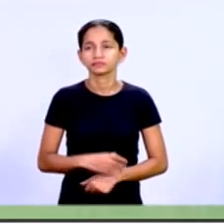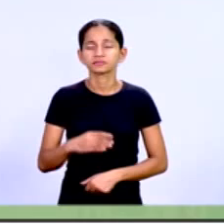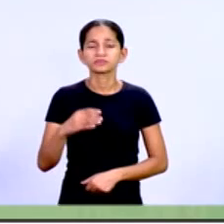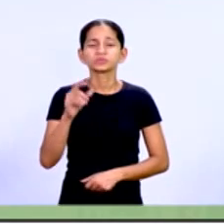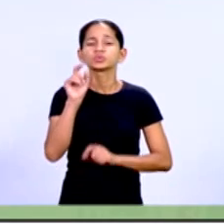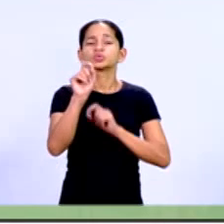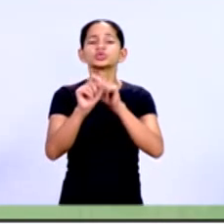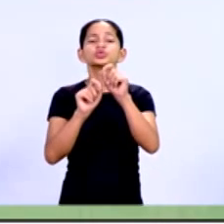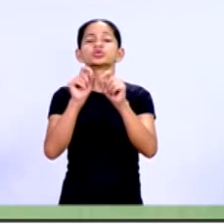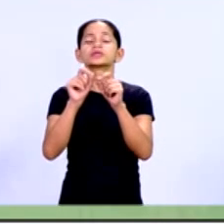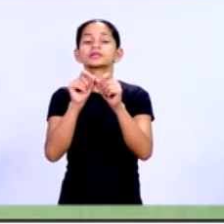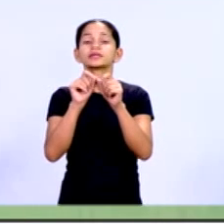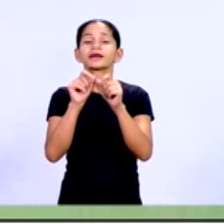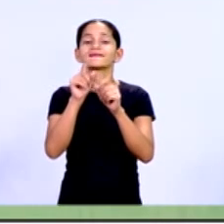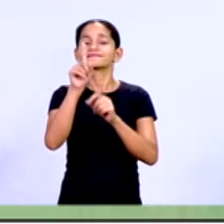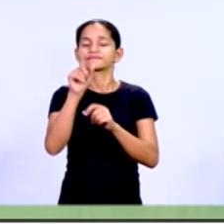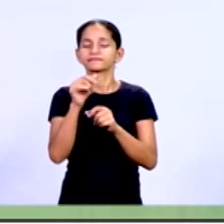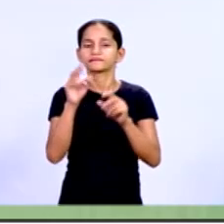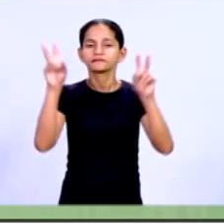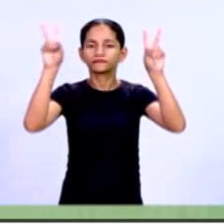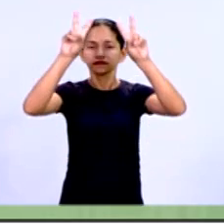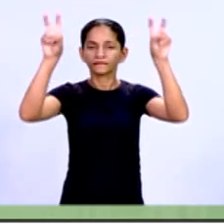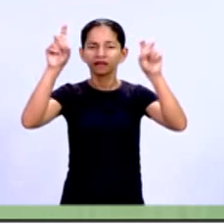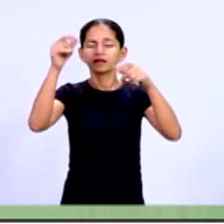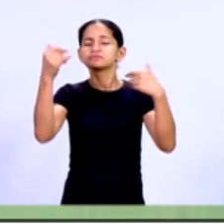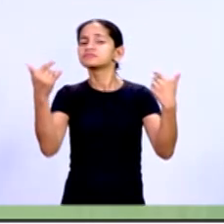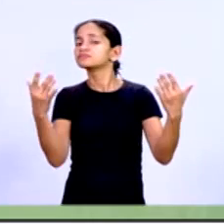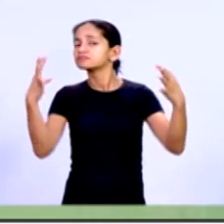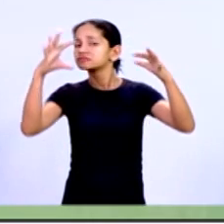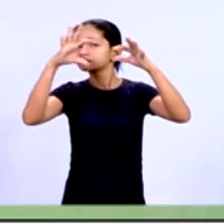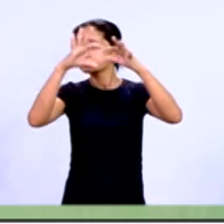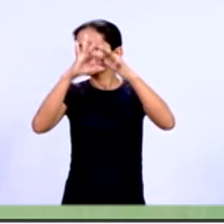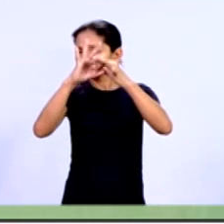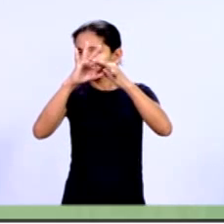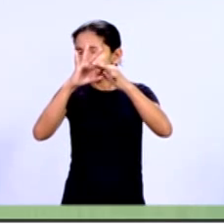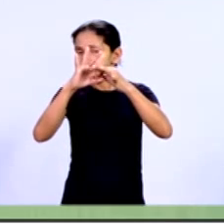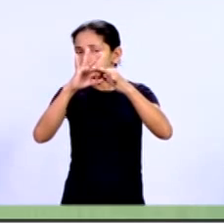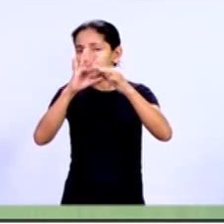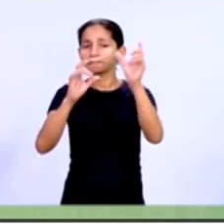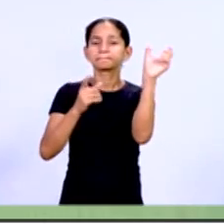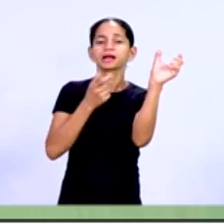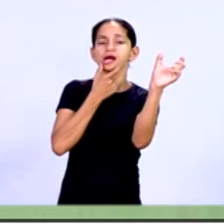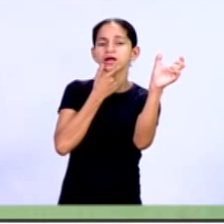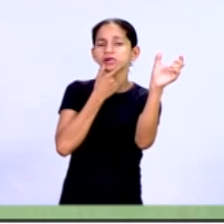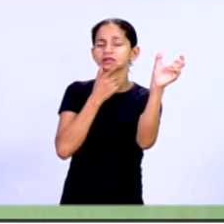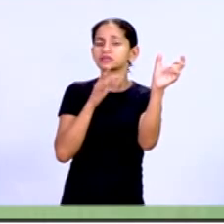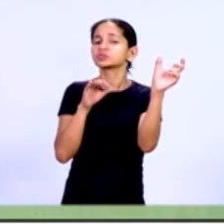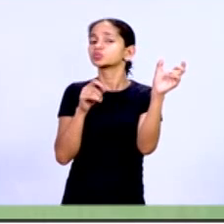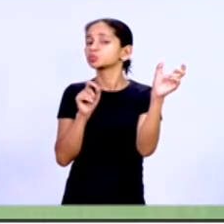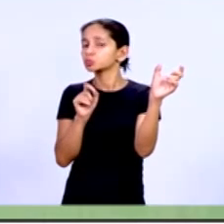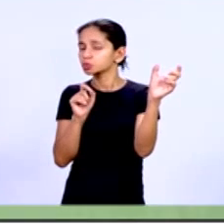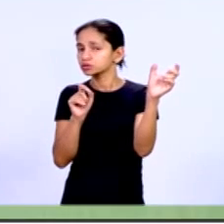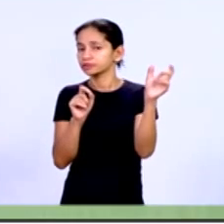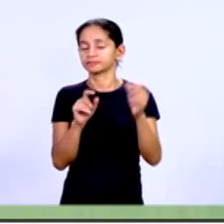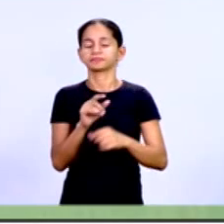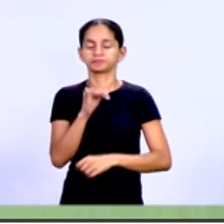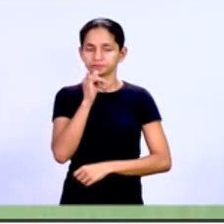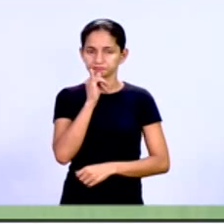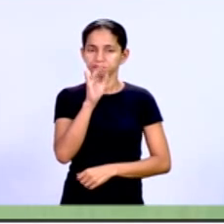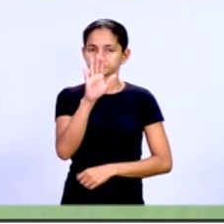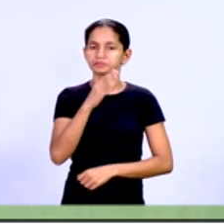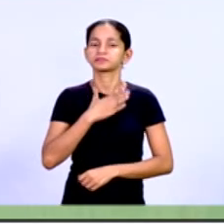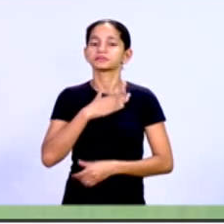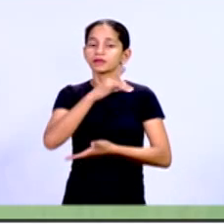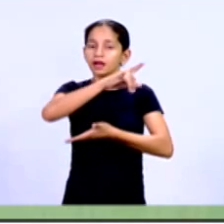Rating das dívidas e bônus de alto risco. Rating é uma nota que as